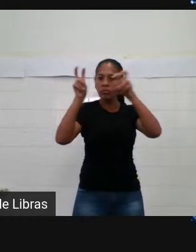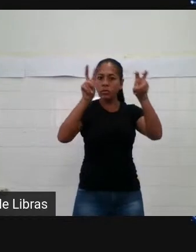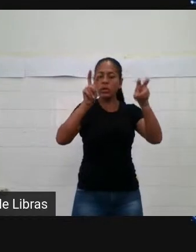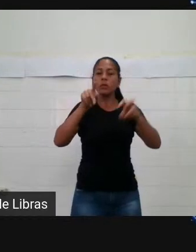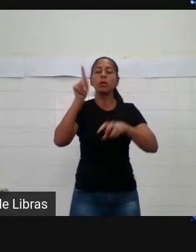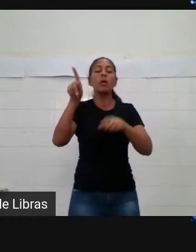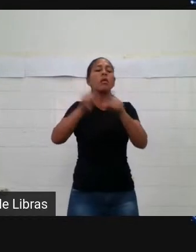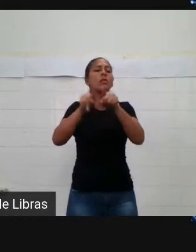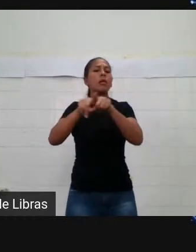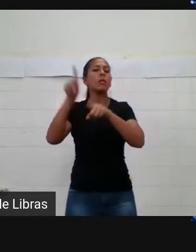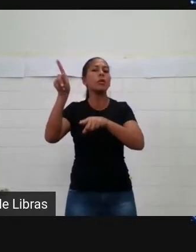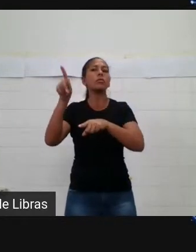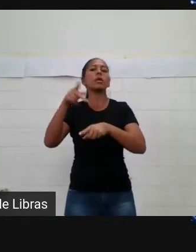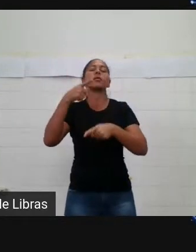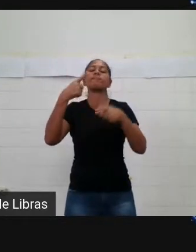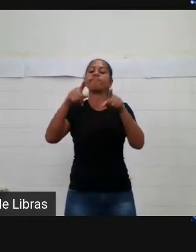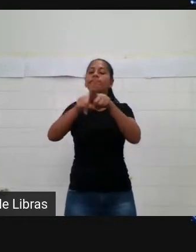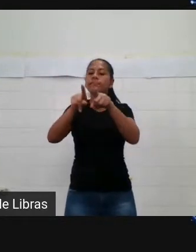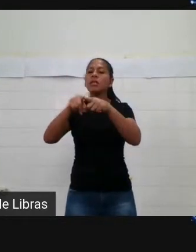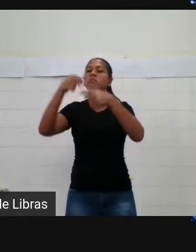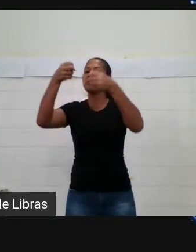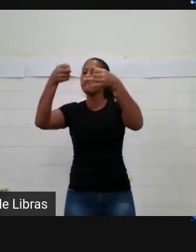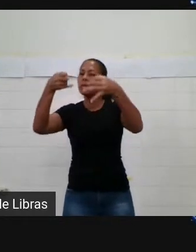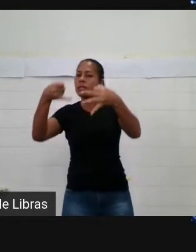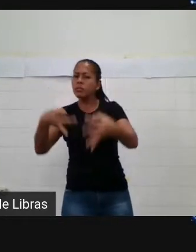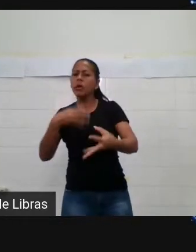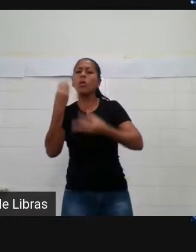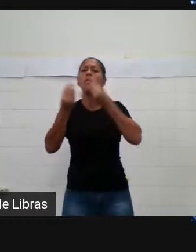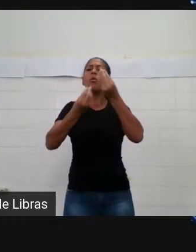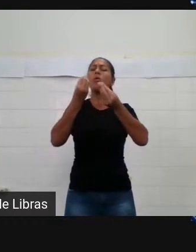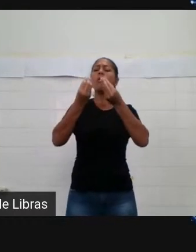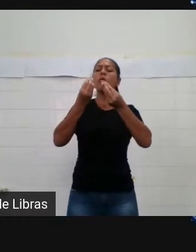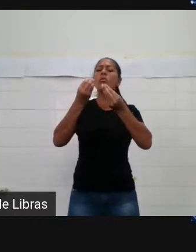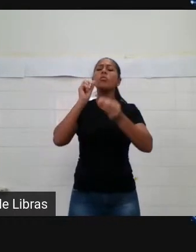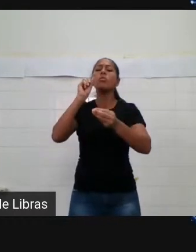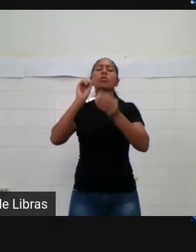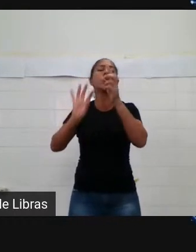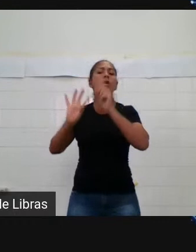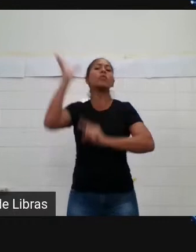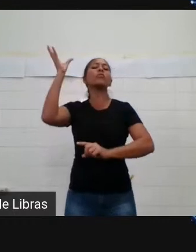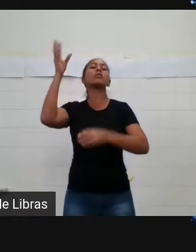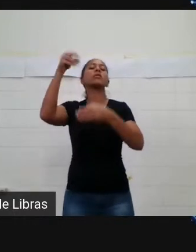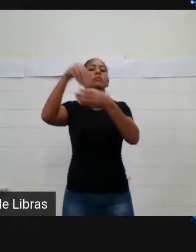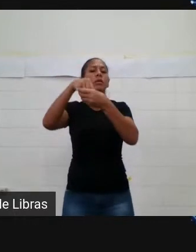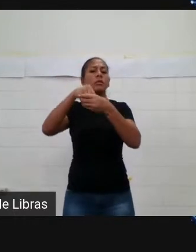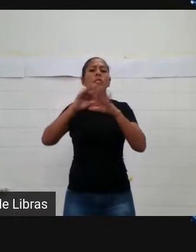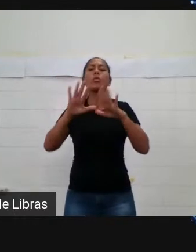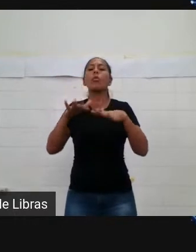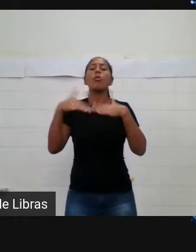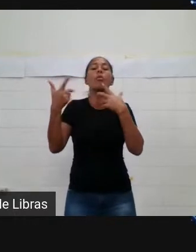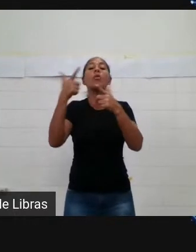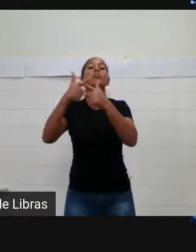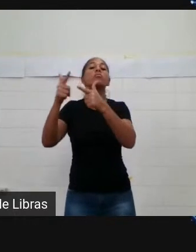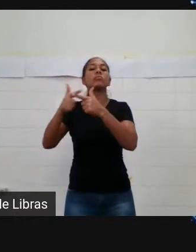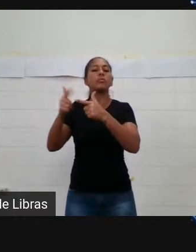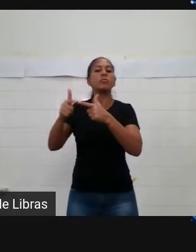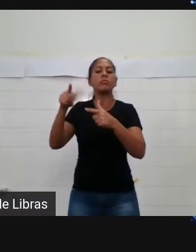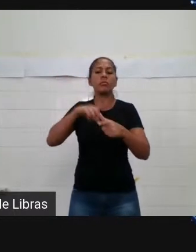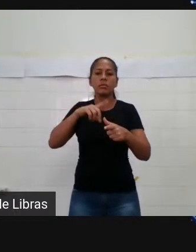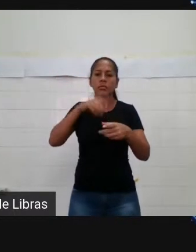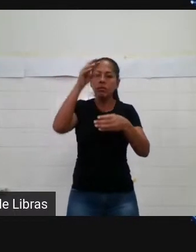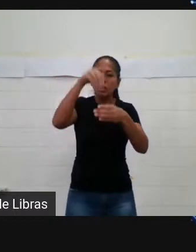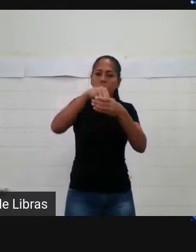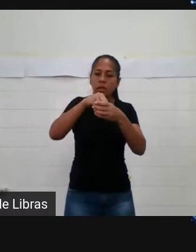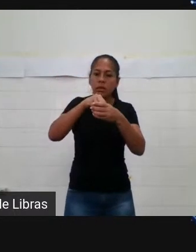discutir é exatamente como é que a memória se dá. Quais são os elementos que a memória pode trazer, no caso das